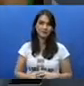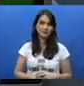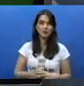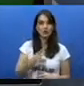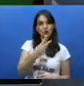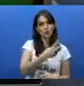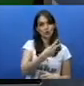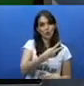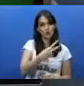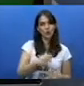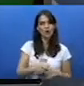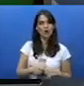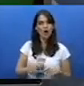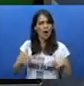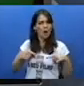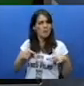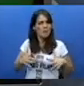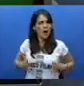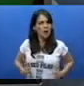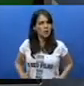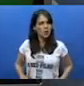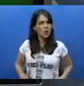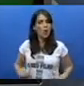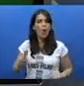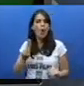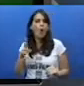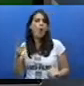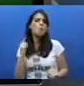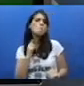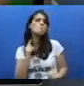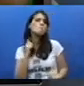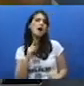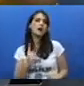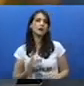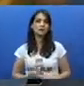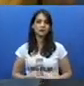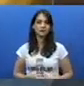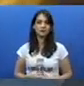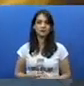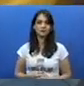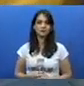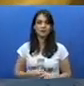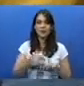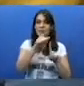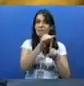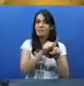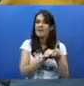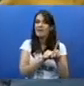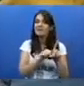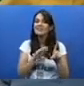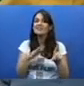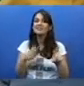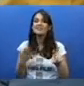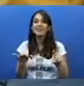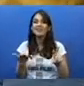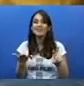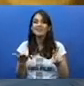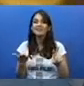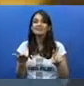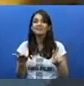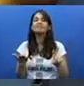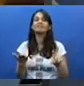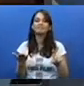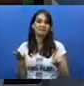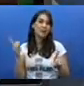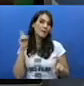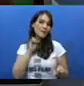2, maiô e maio. No mês de, o clima é muito agradável. Qual palavrinha que